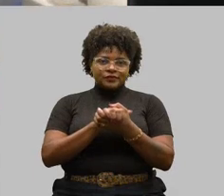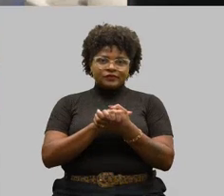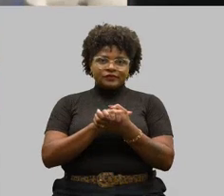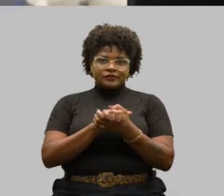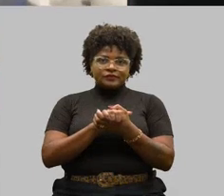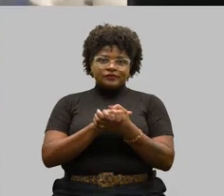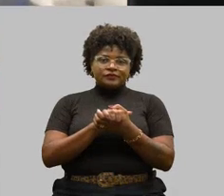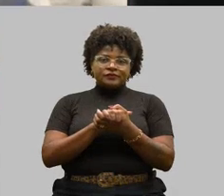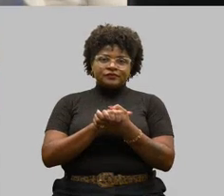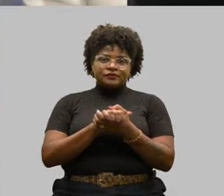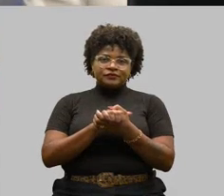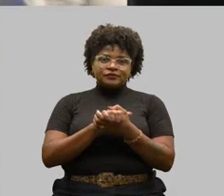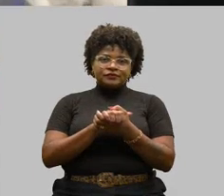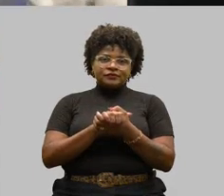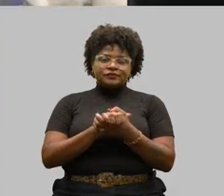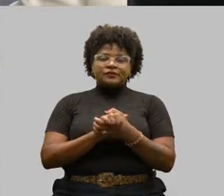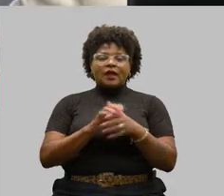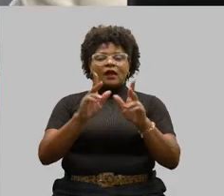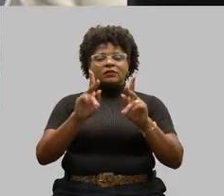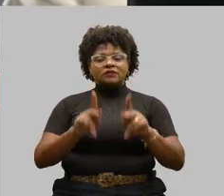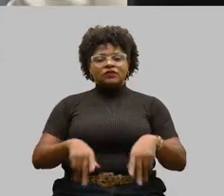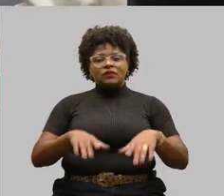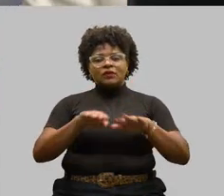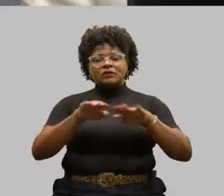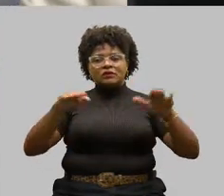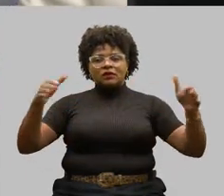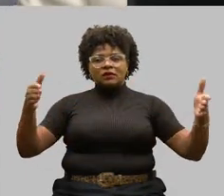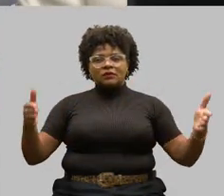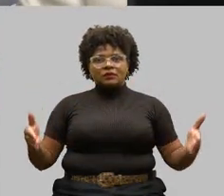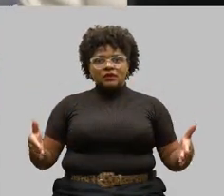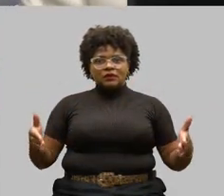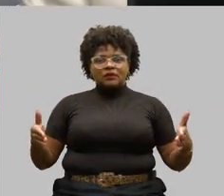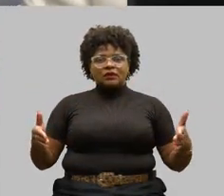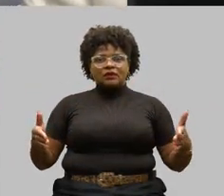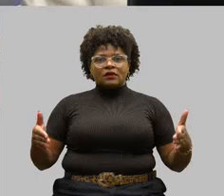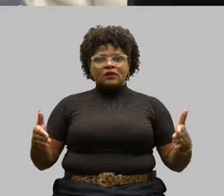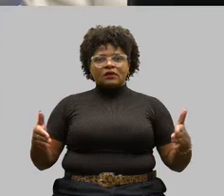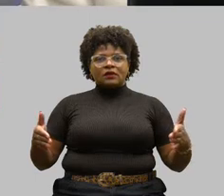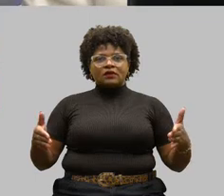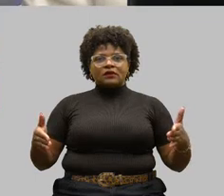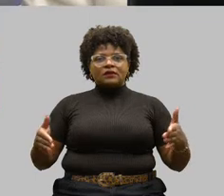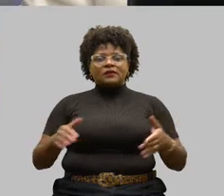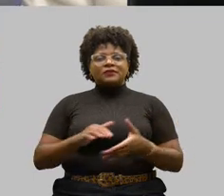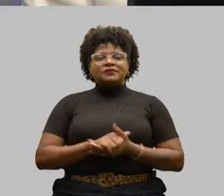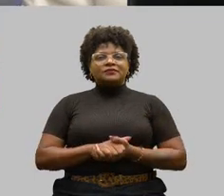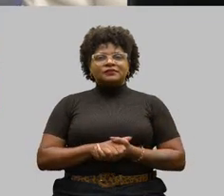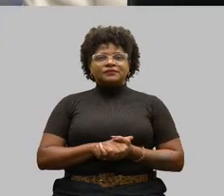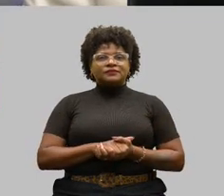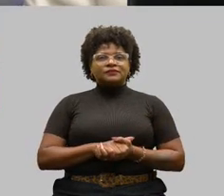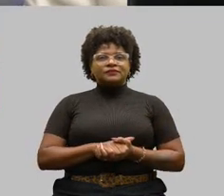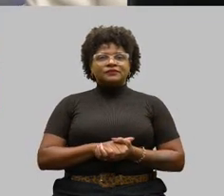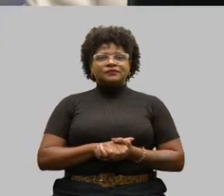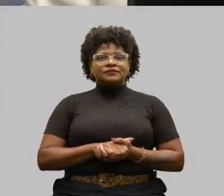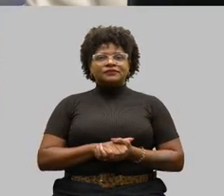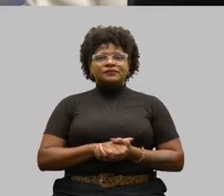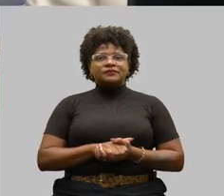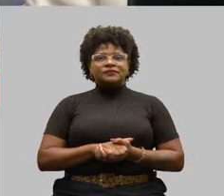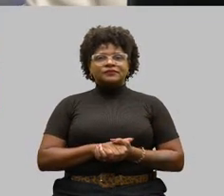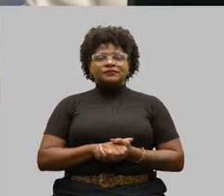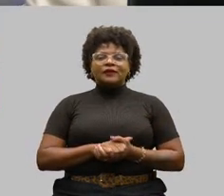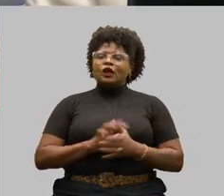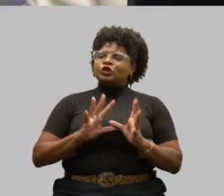os que estão a mesa Desembargador Luiz Artur o